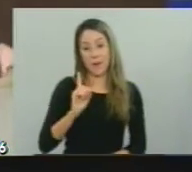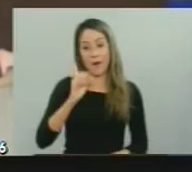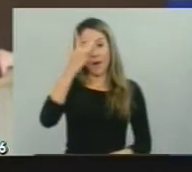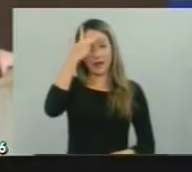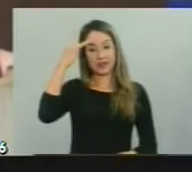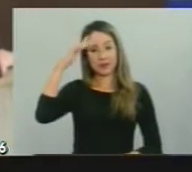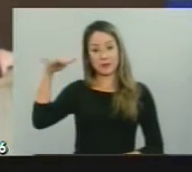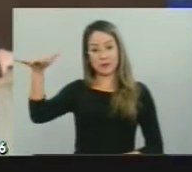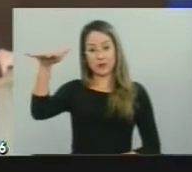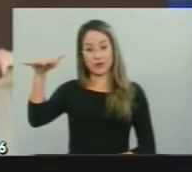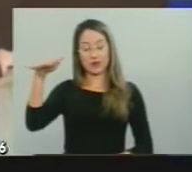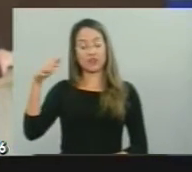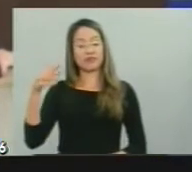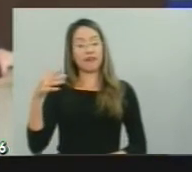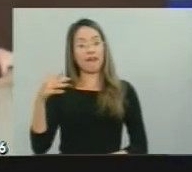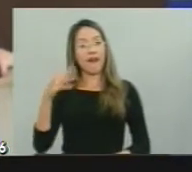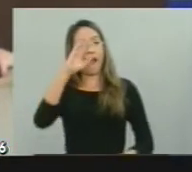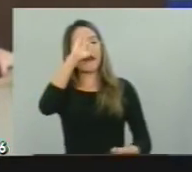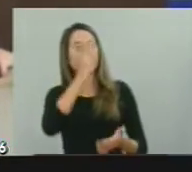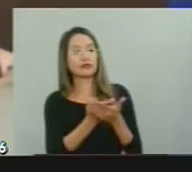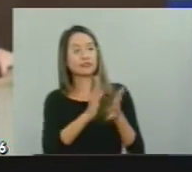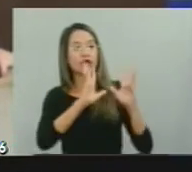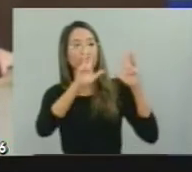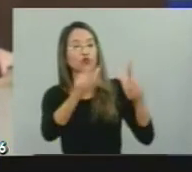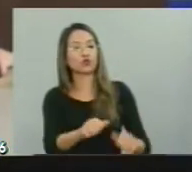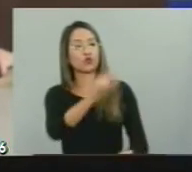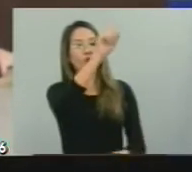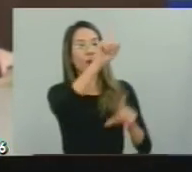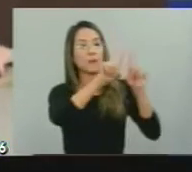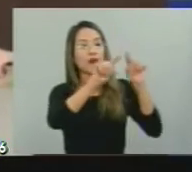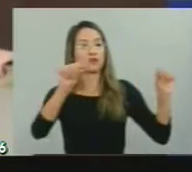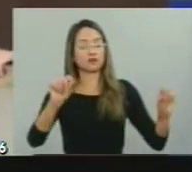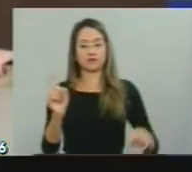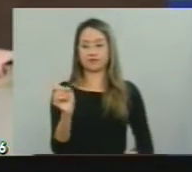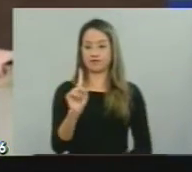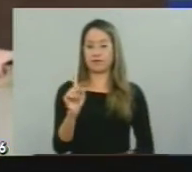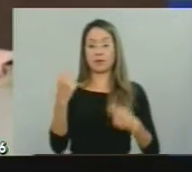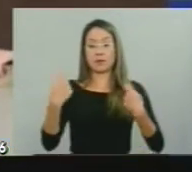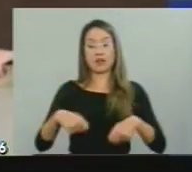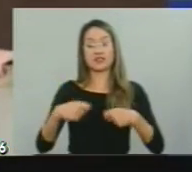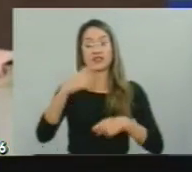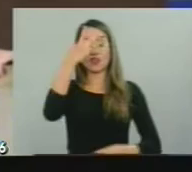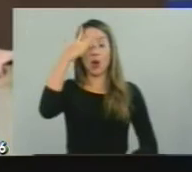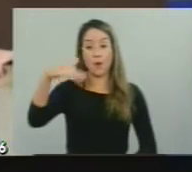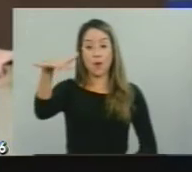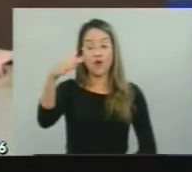análise dos eventos históricos que acontecem em Brasília. É necessário